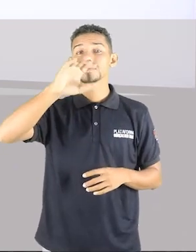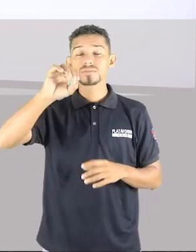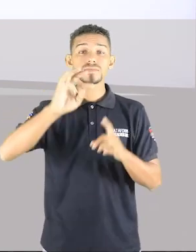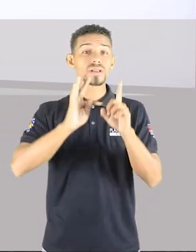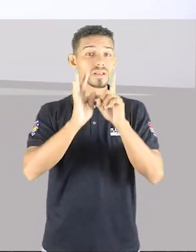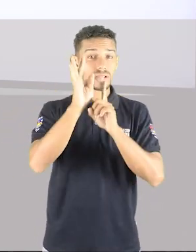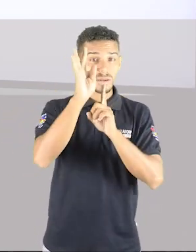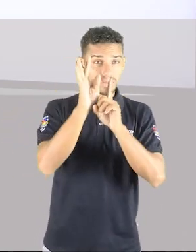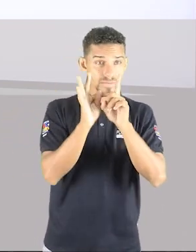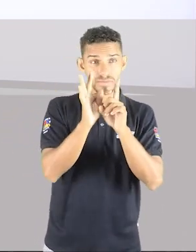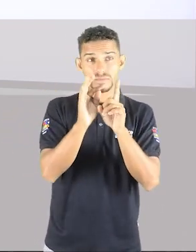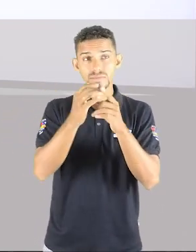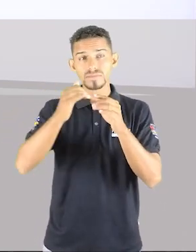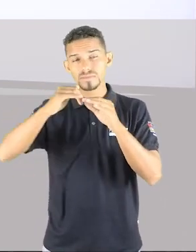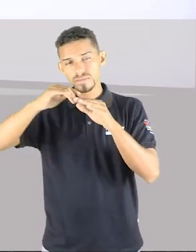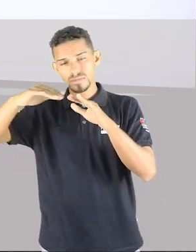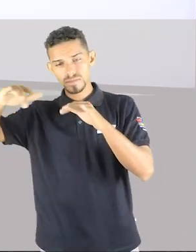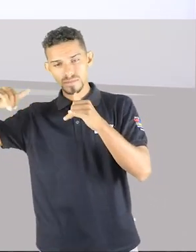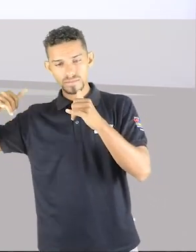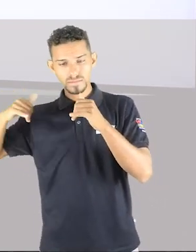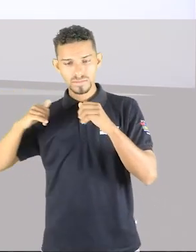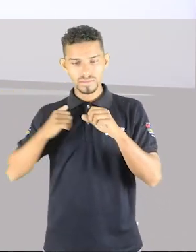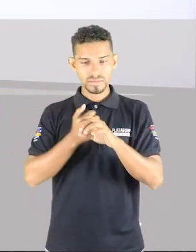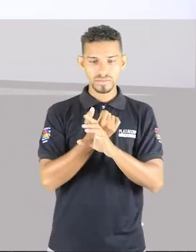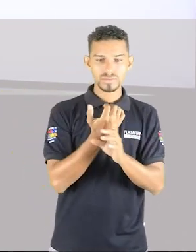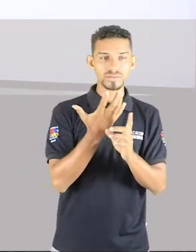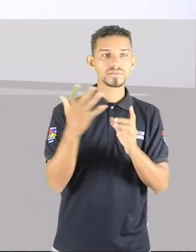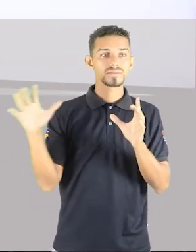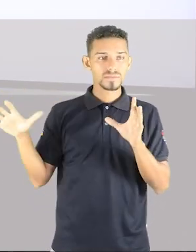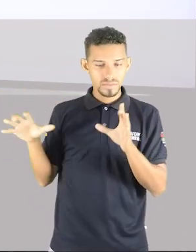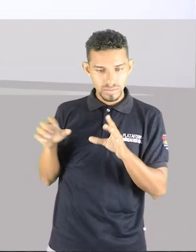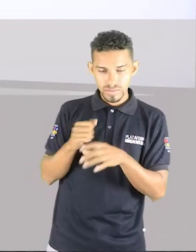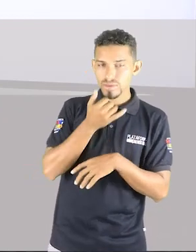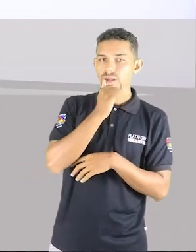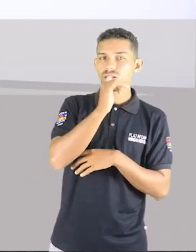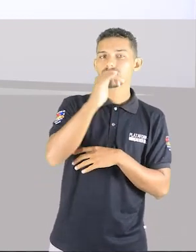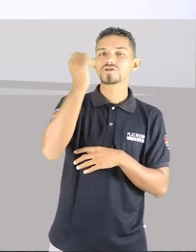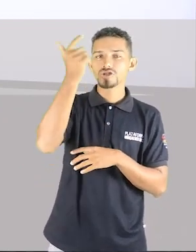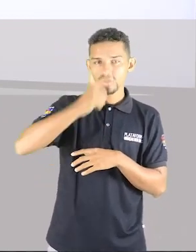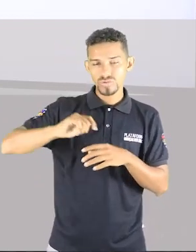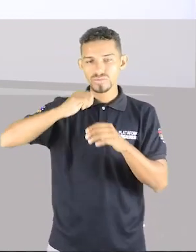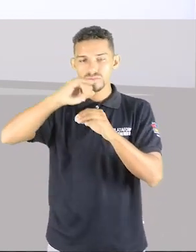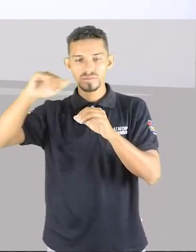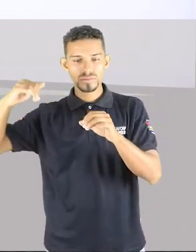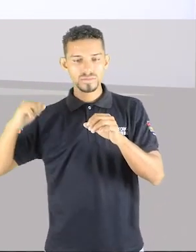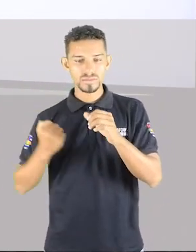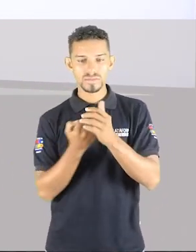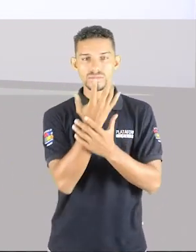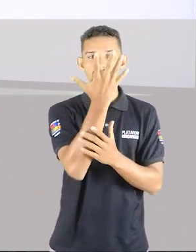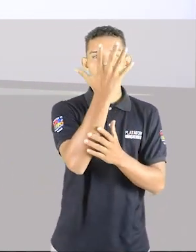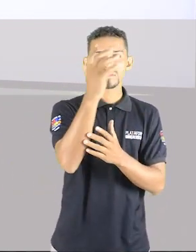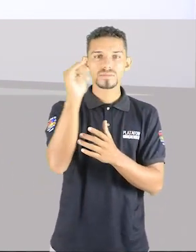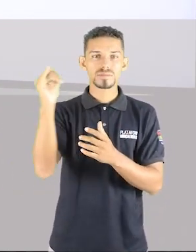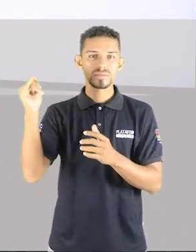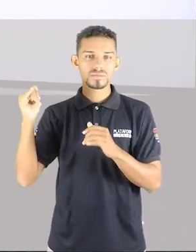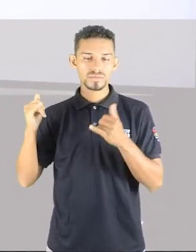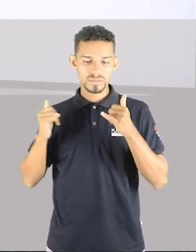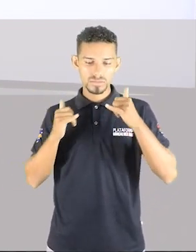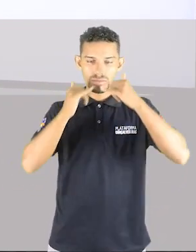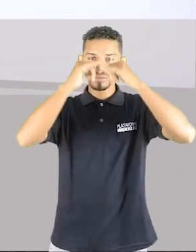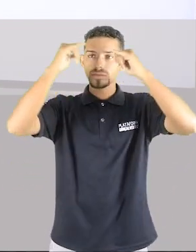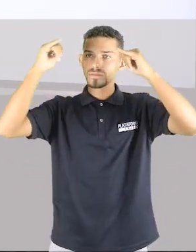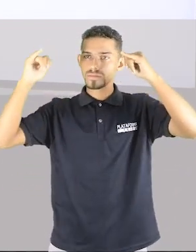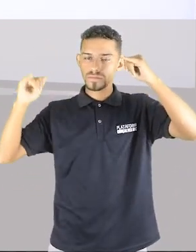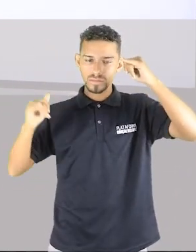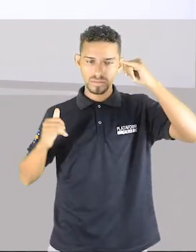térmica e vão embora para receber energia elétrica de novo para gastar aqui aí vão embora